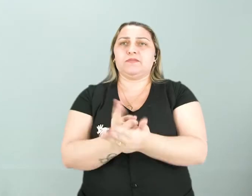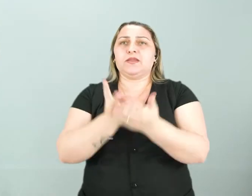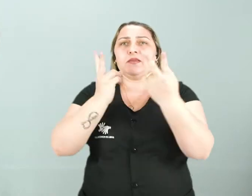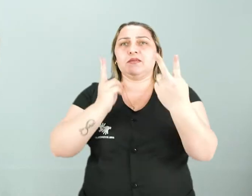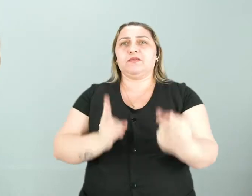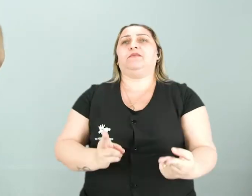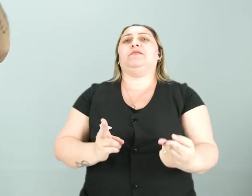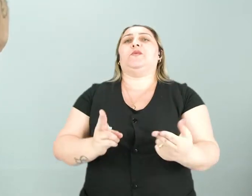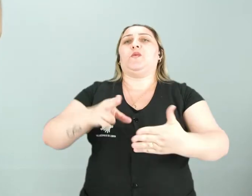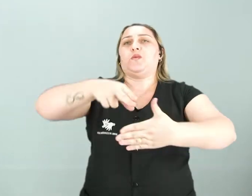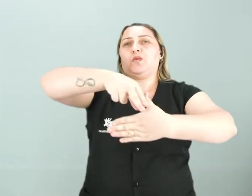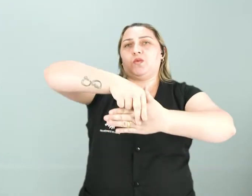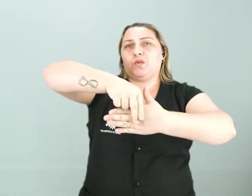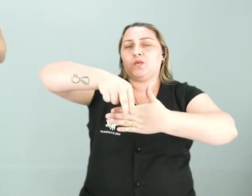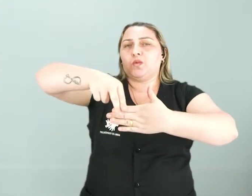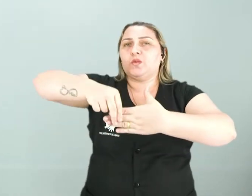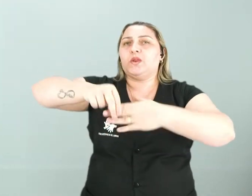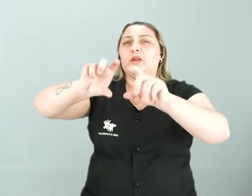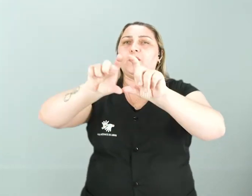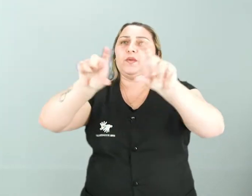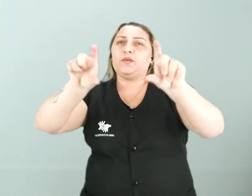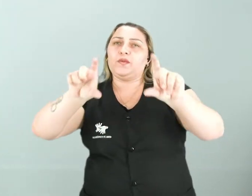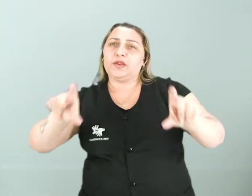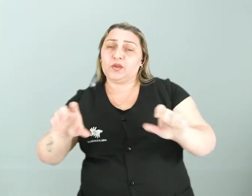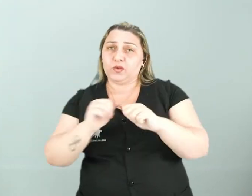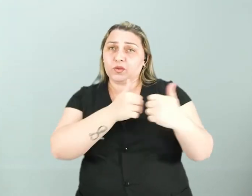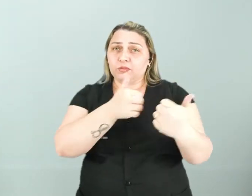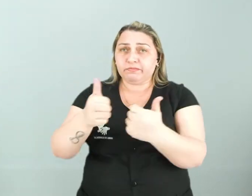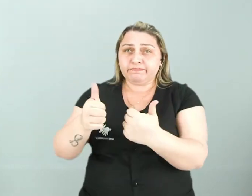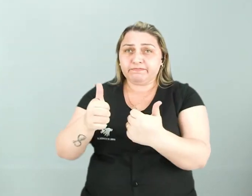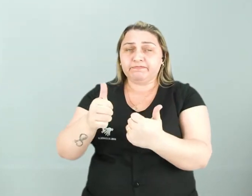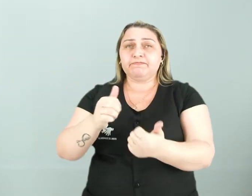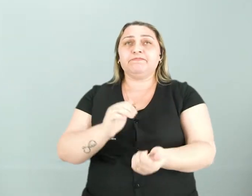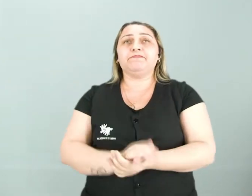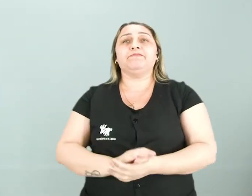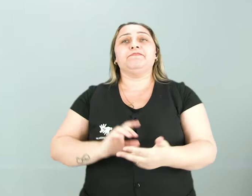de um cordel em versos. Tudo bem até aí?